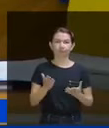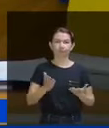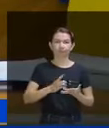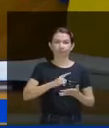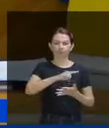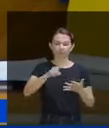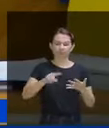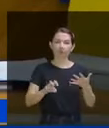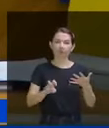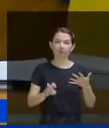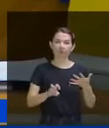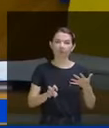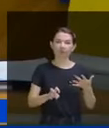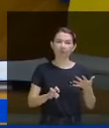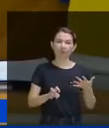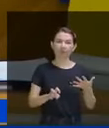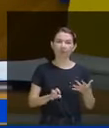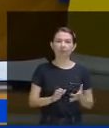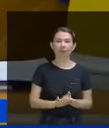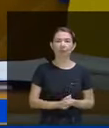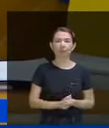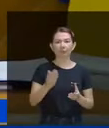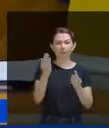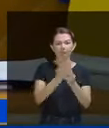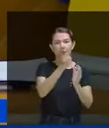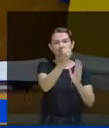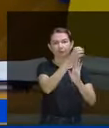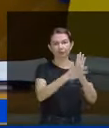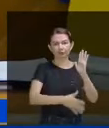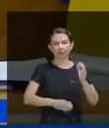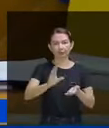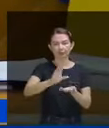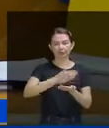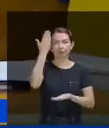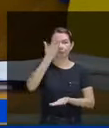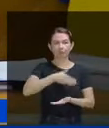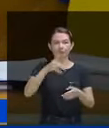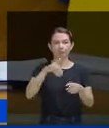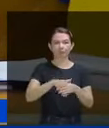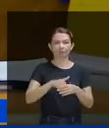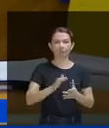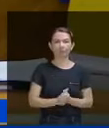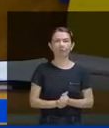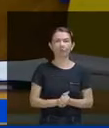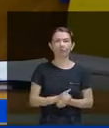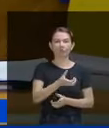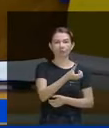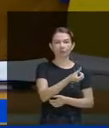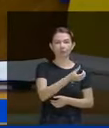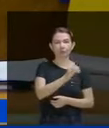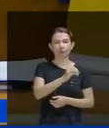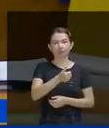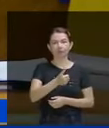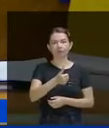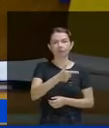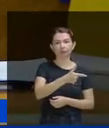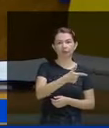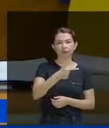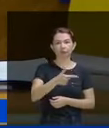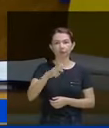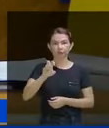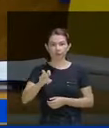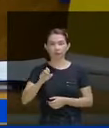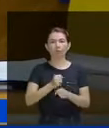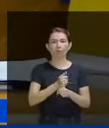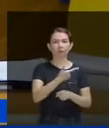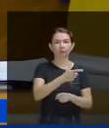item 5 da pauta, embargos de declaração na prestação de contas eleitoral eleitorais 601.225